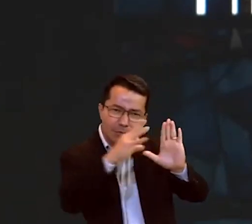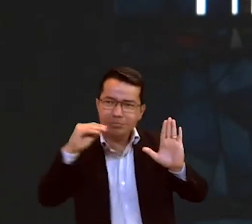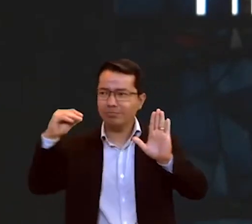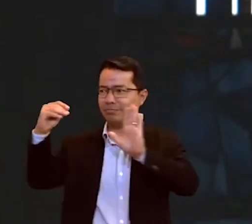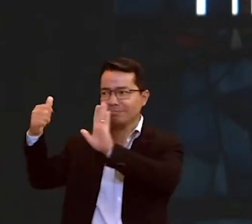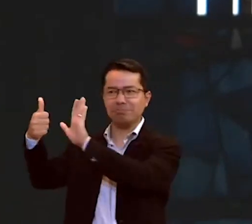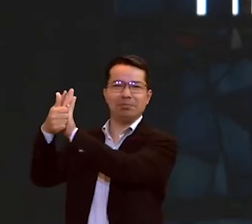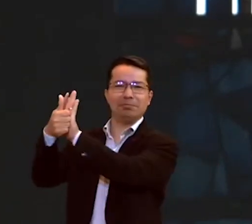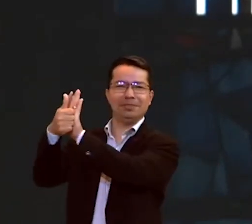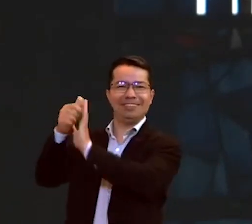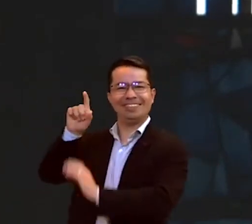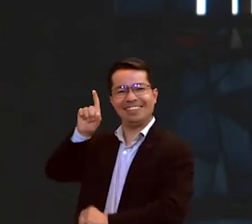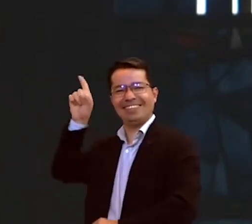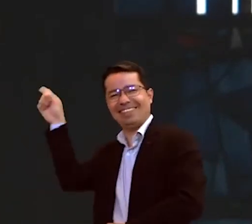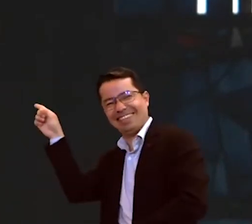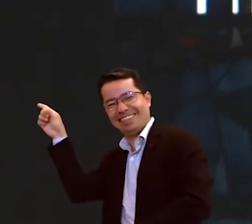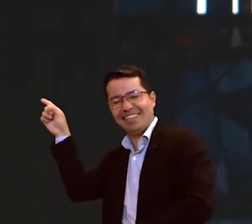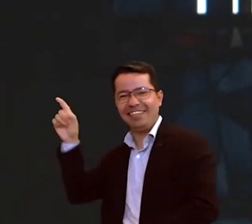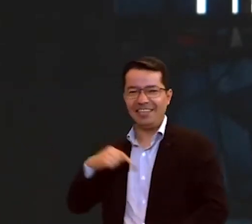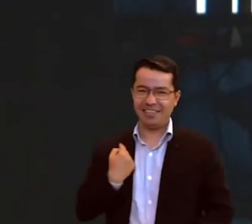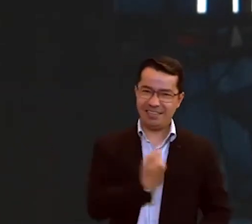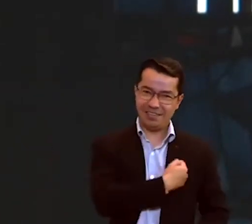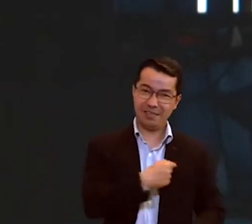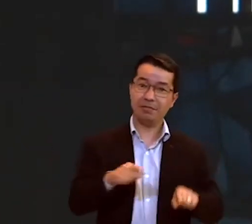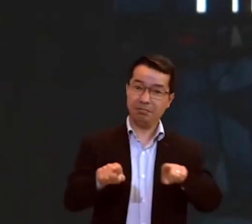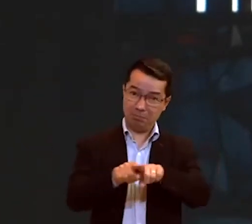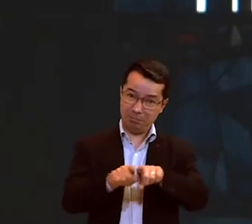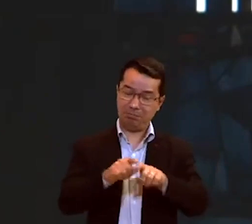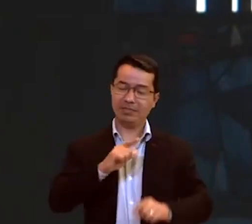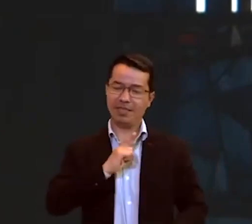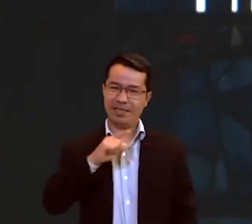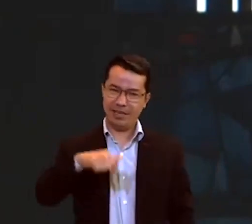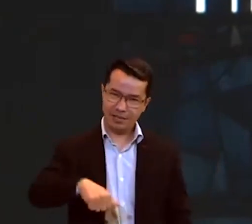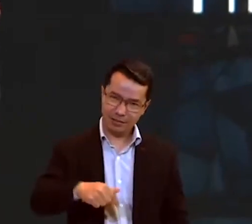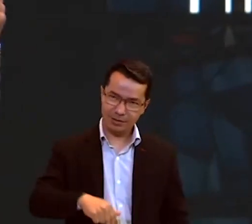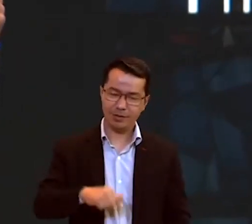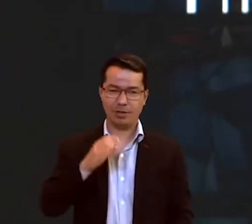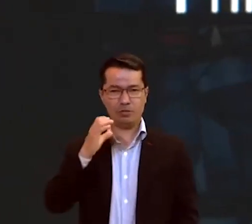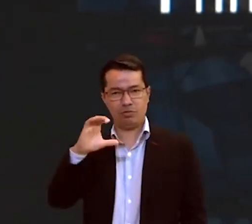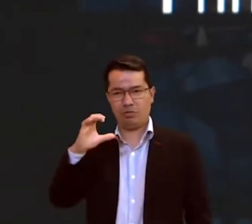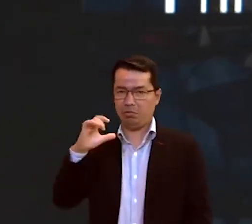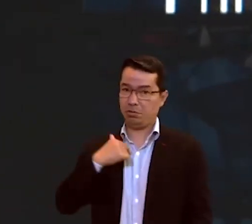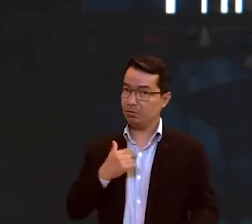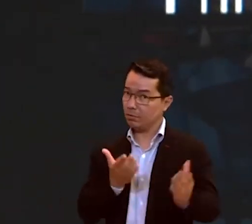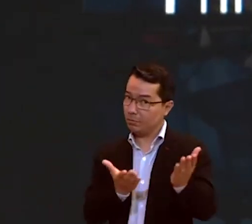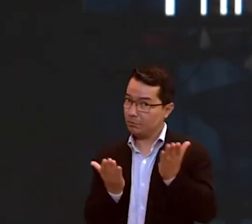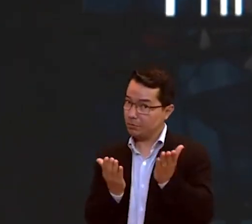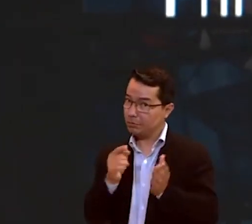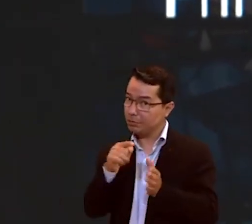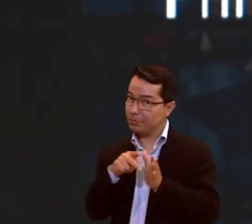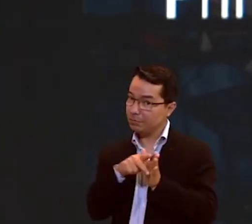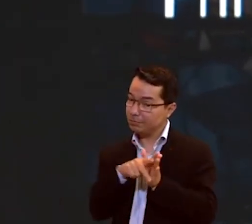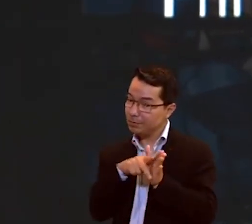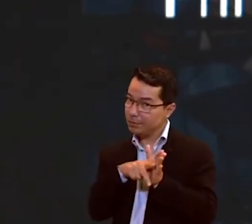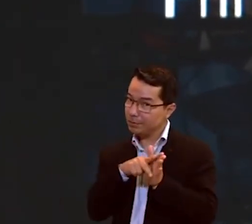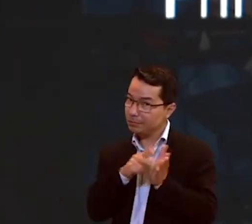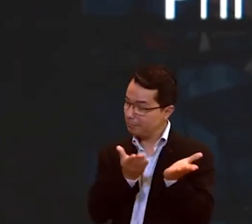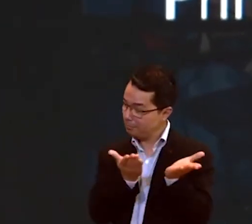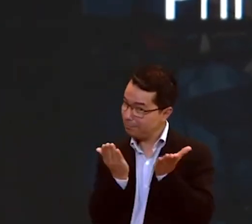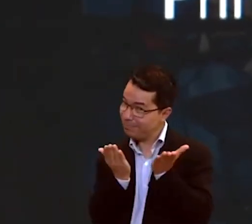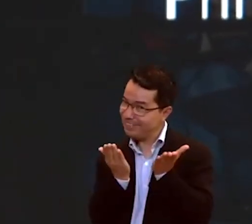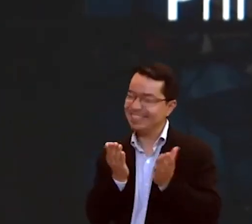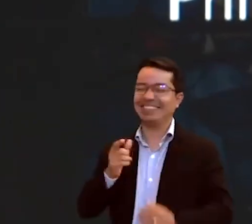a PIB no Portão. E a PIB tem vários campos em Curitiba, é claro que eu vou fazer merchan do meu, mas se você morar próximo de outro,